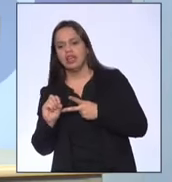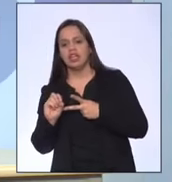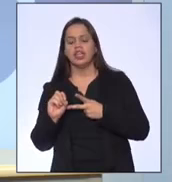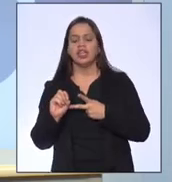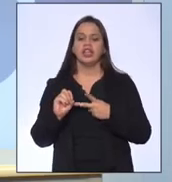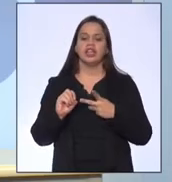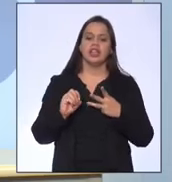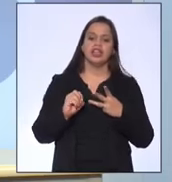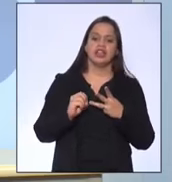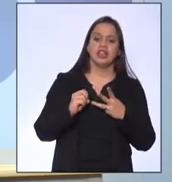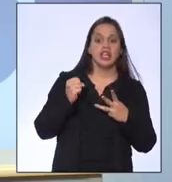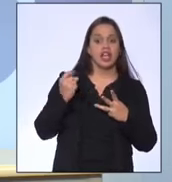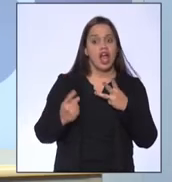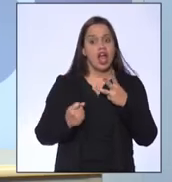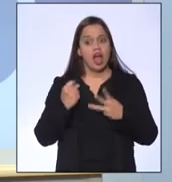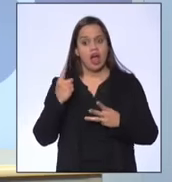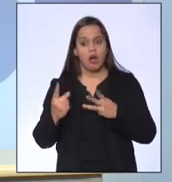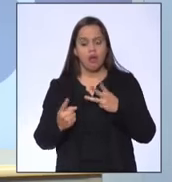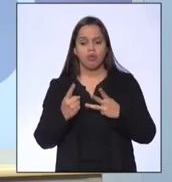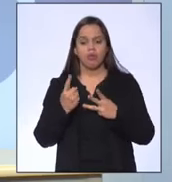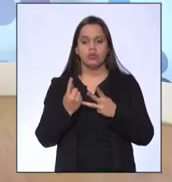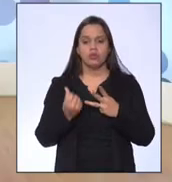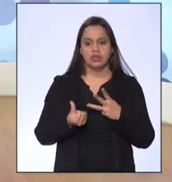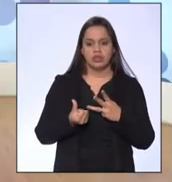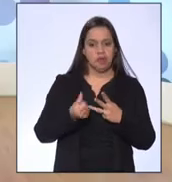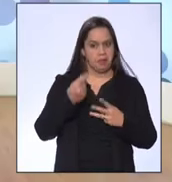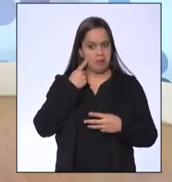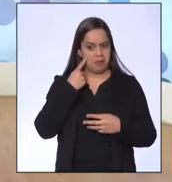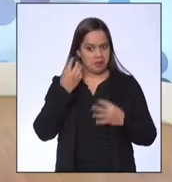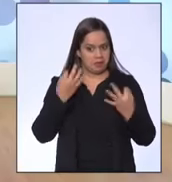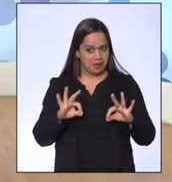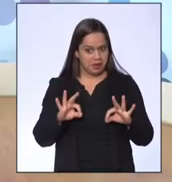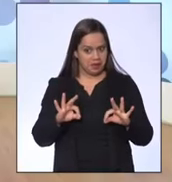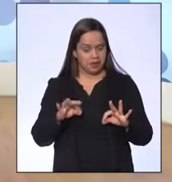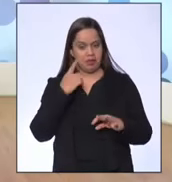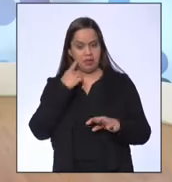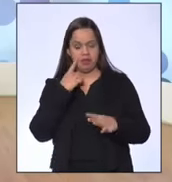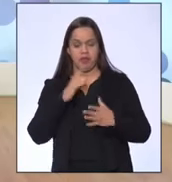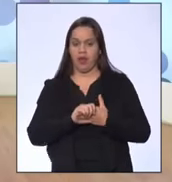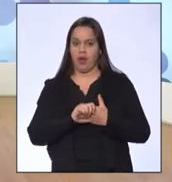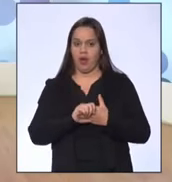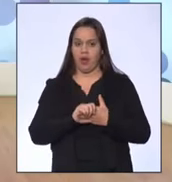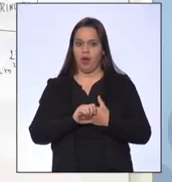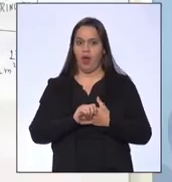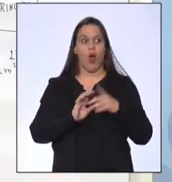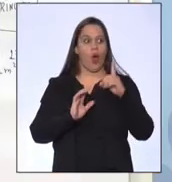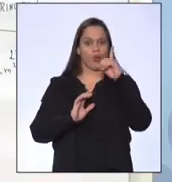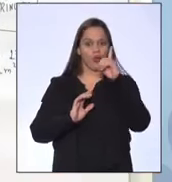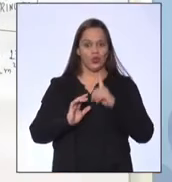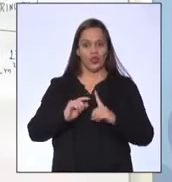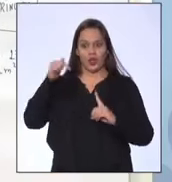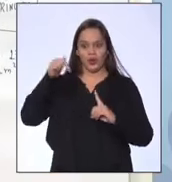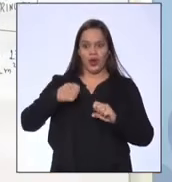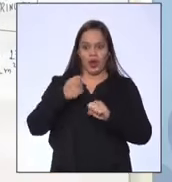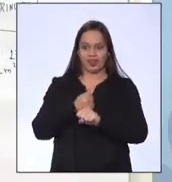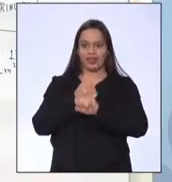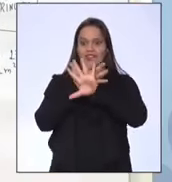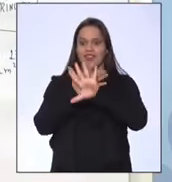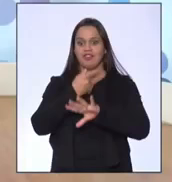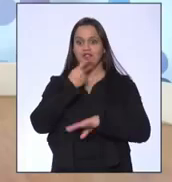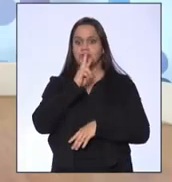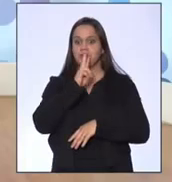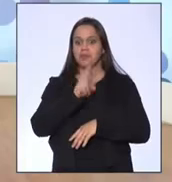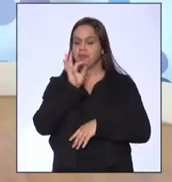alguns responderam 16. 16, vamos ver se eles acertaram. Vamos ver? O diretor aqui do palco, ele falou que a resposta certa é